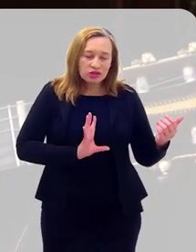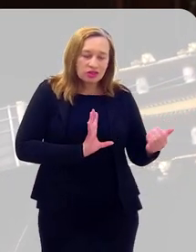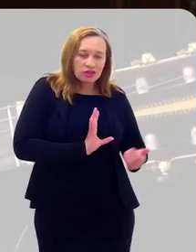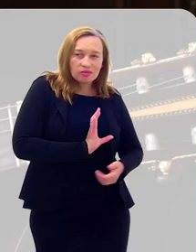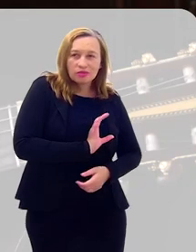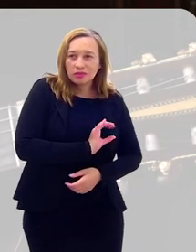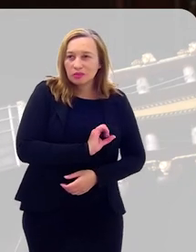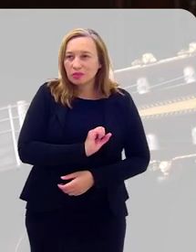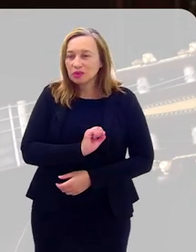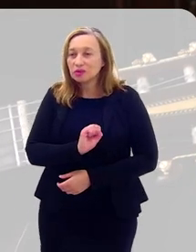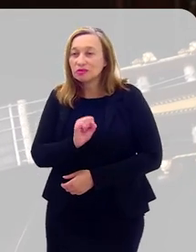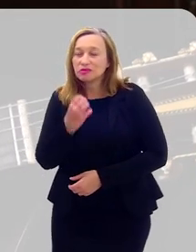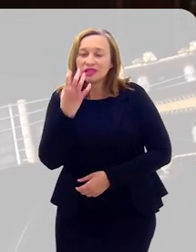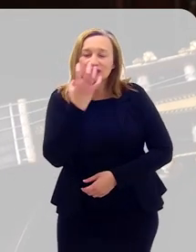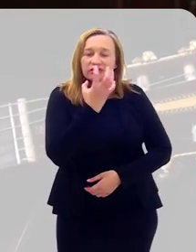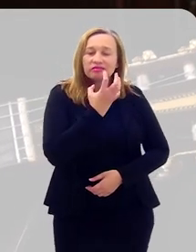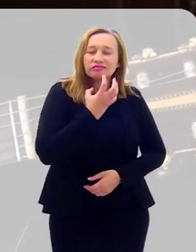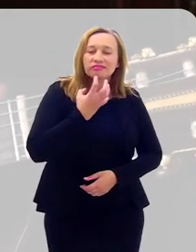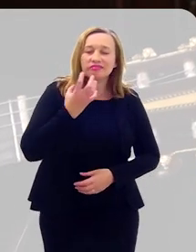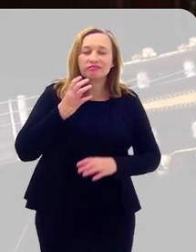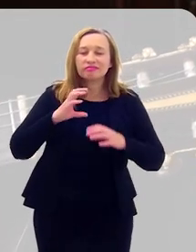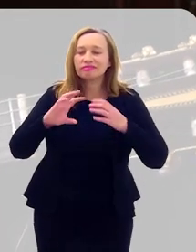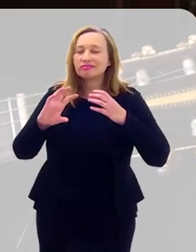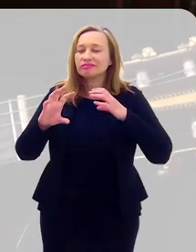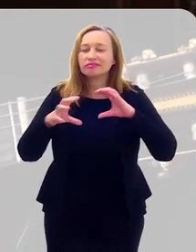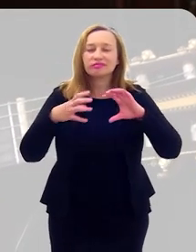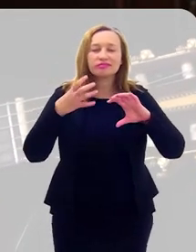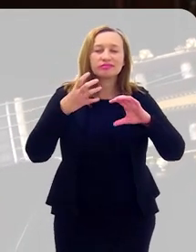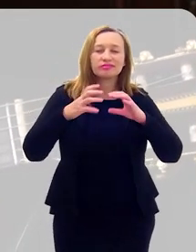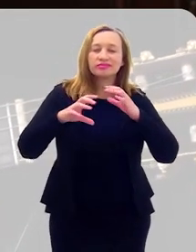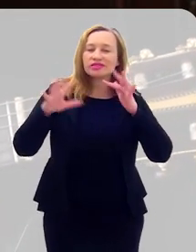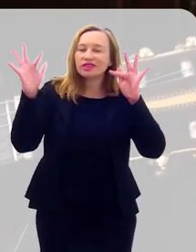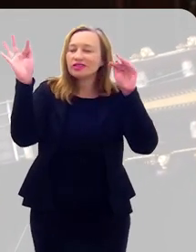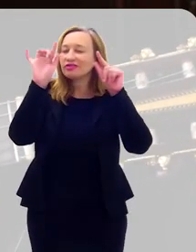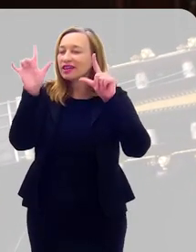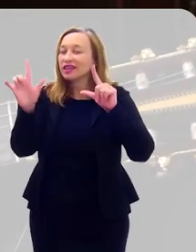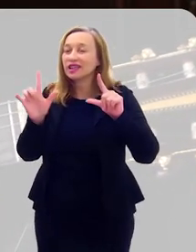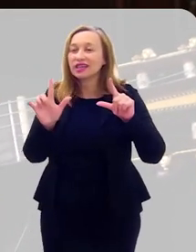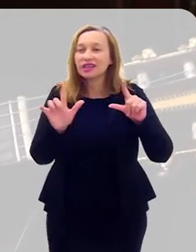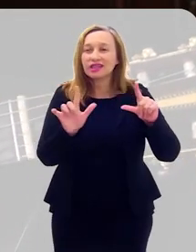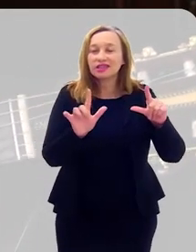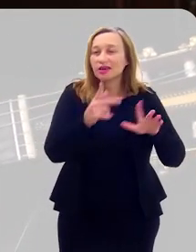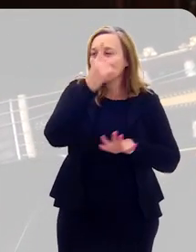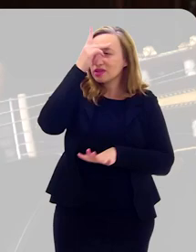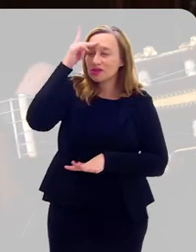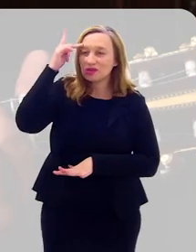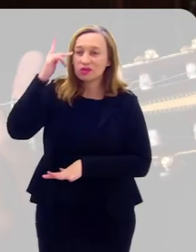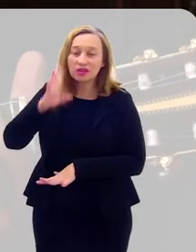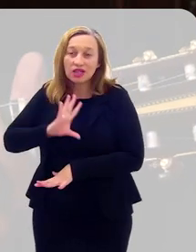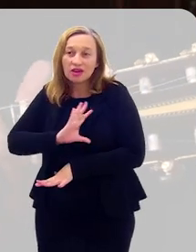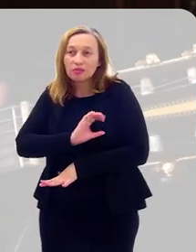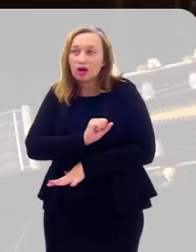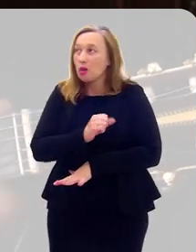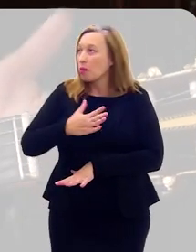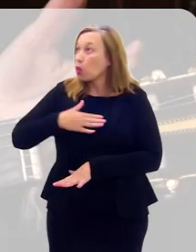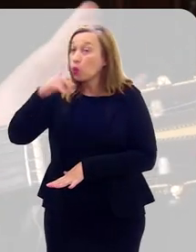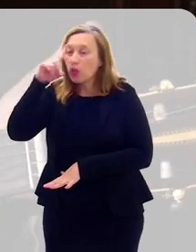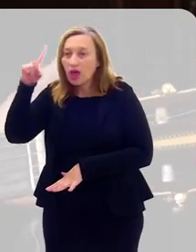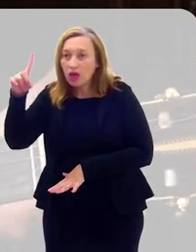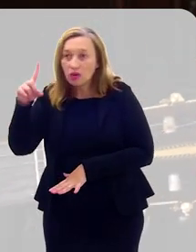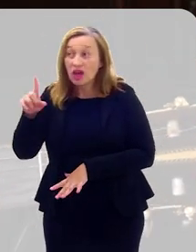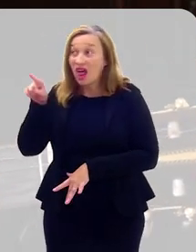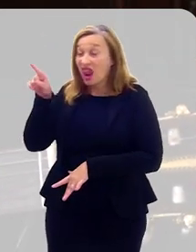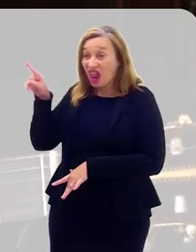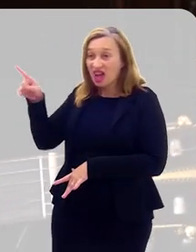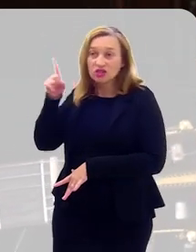Nosso amor, uma canção pra fazer feliz quem a gente ama. Meu Deus. Porque lá nos